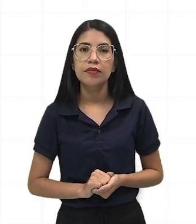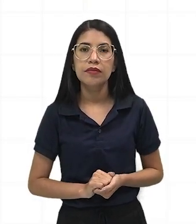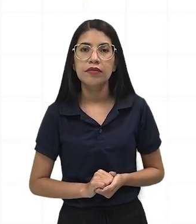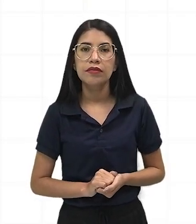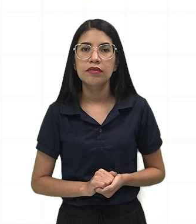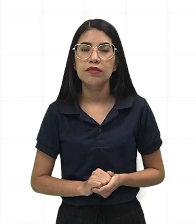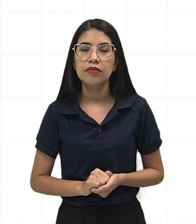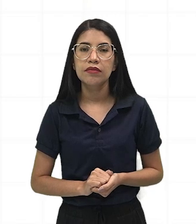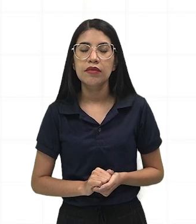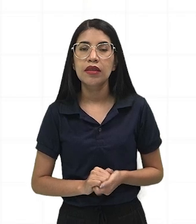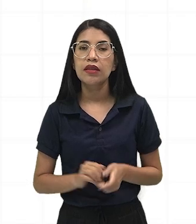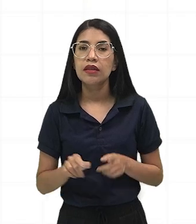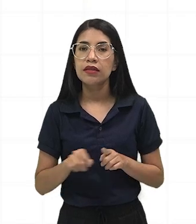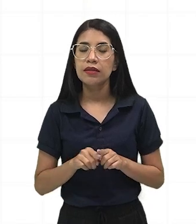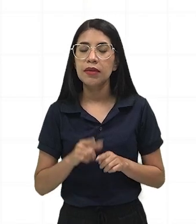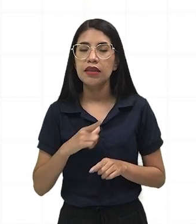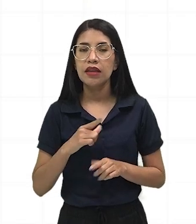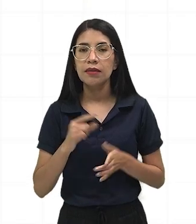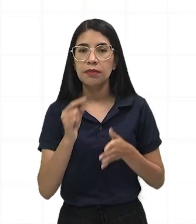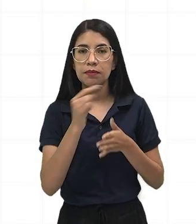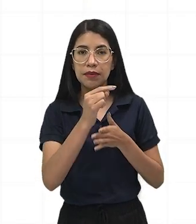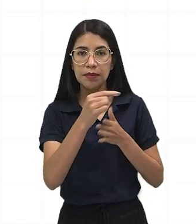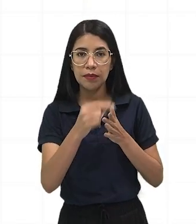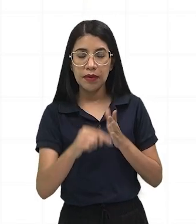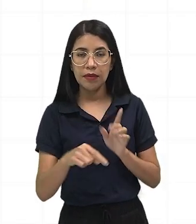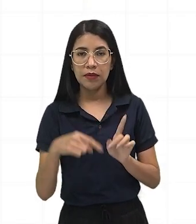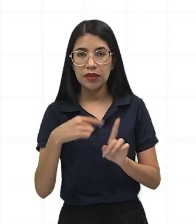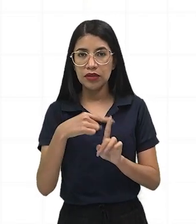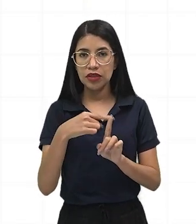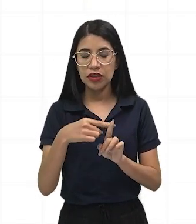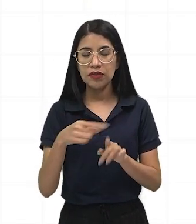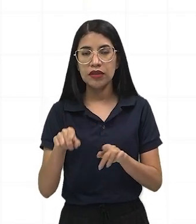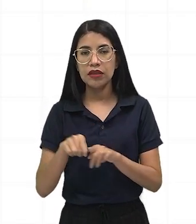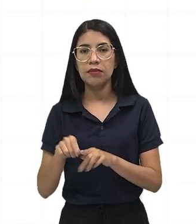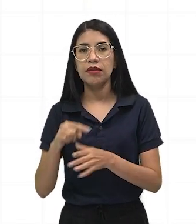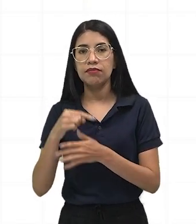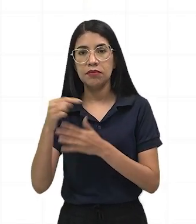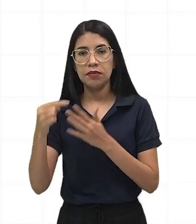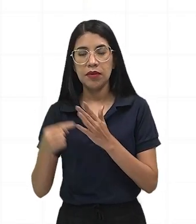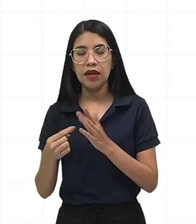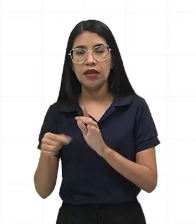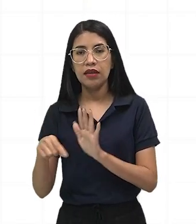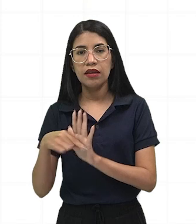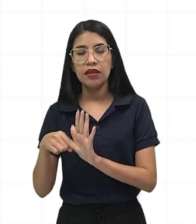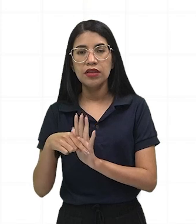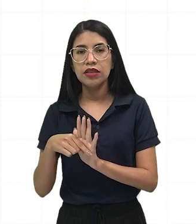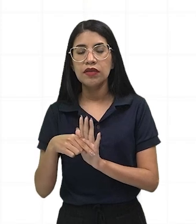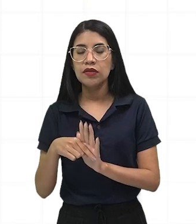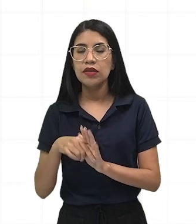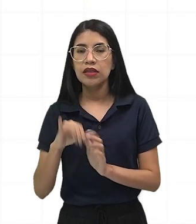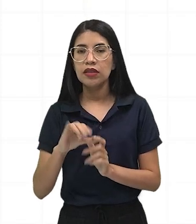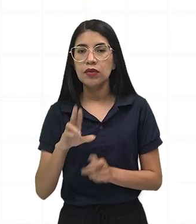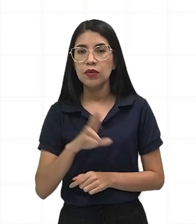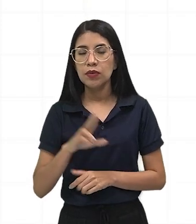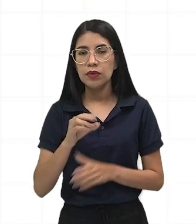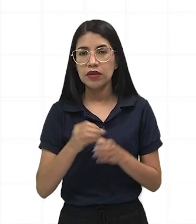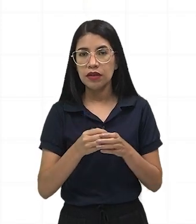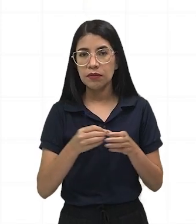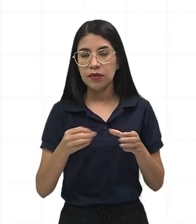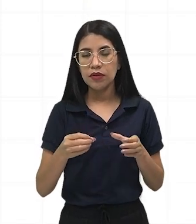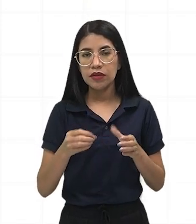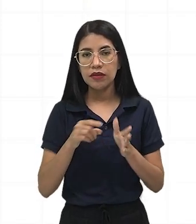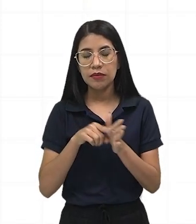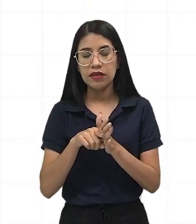E também tem as vantagens e desvantagens quando trabalhamos com somente a